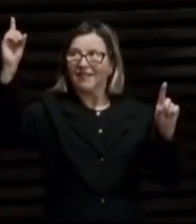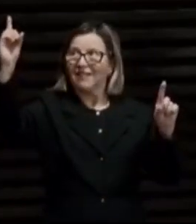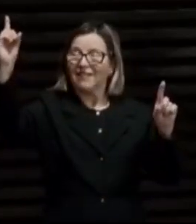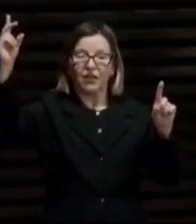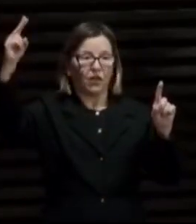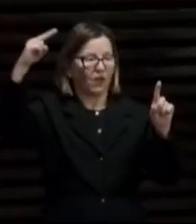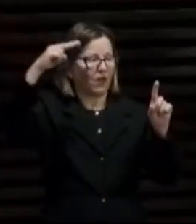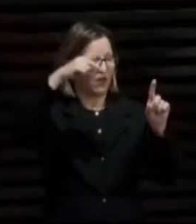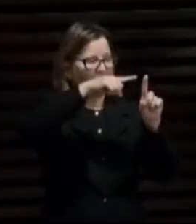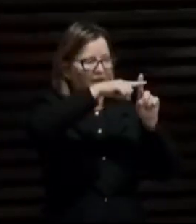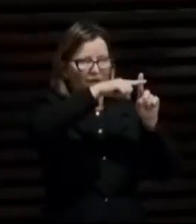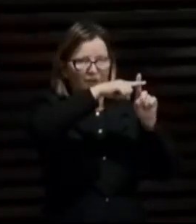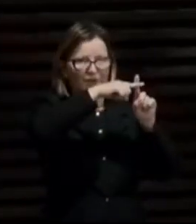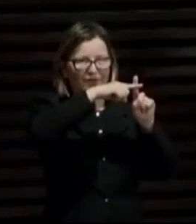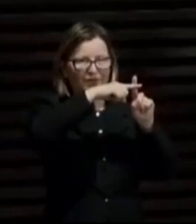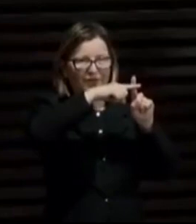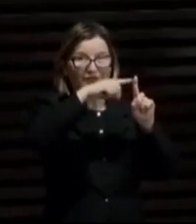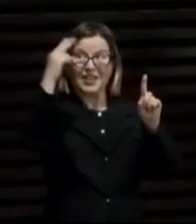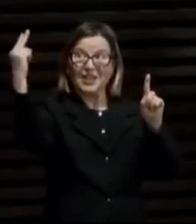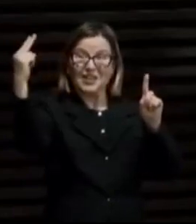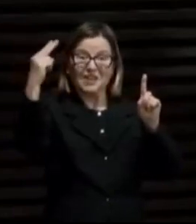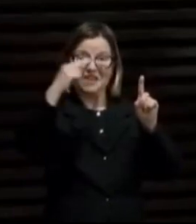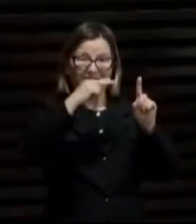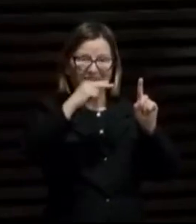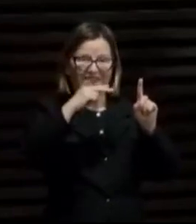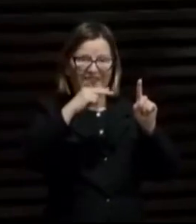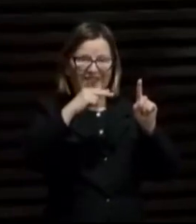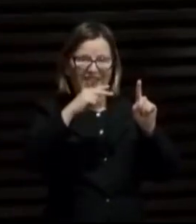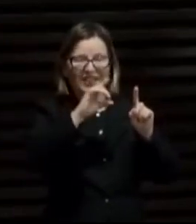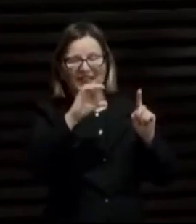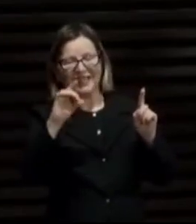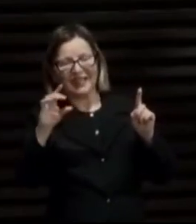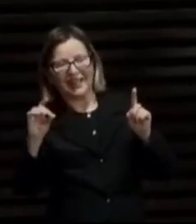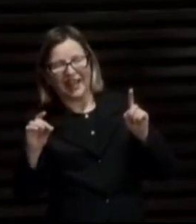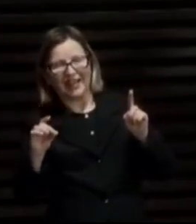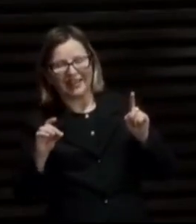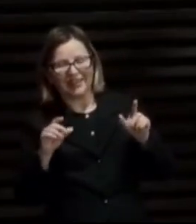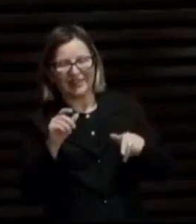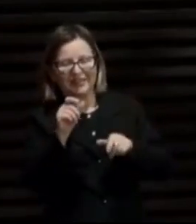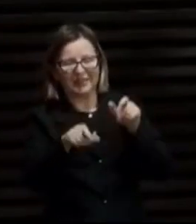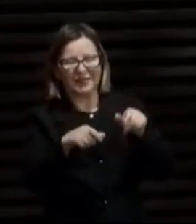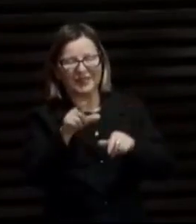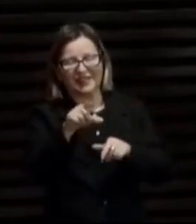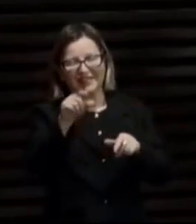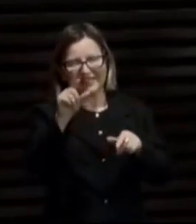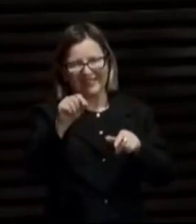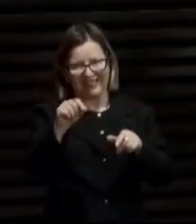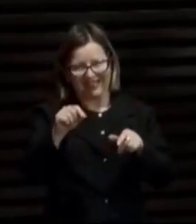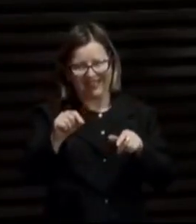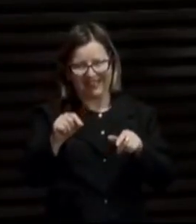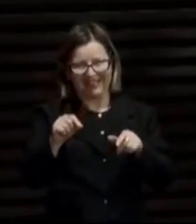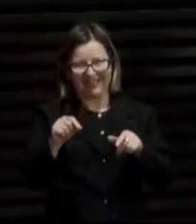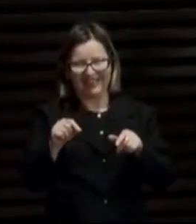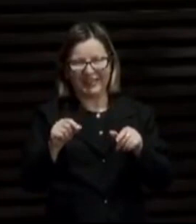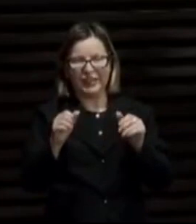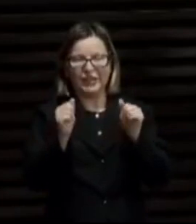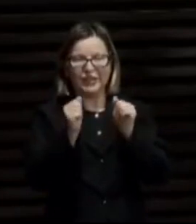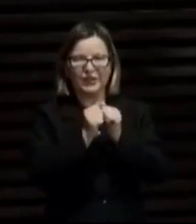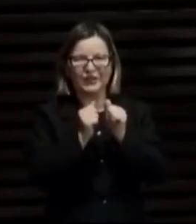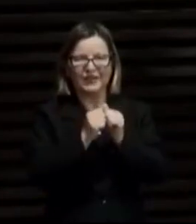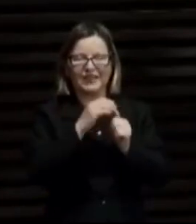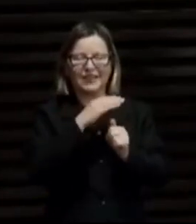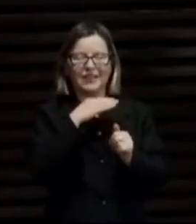seus eleitos incluídos na morte de Cristo. O sangue de Jesus está sobre cada um